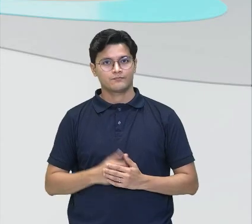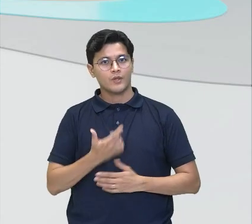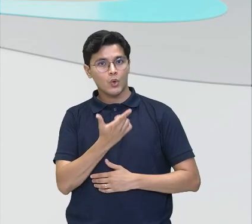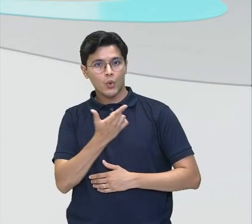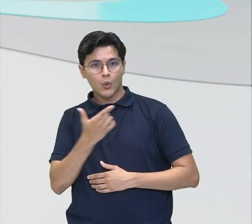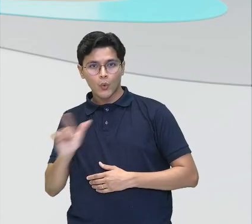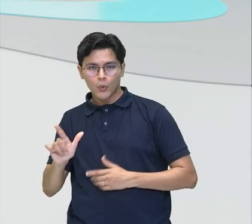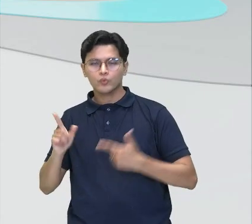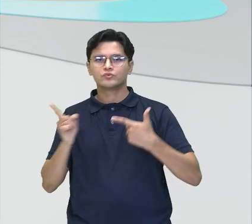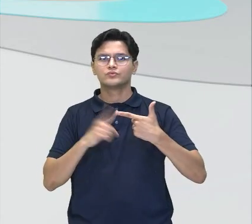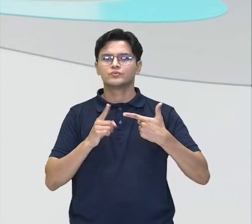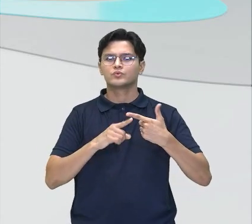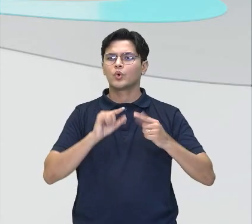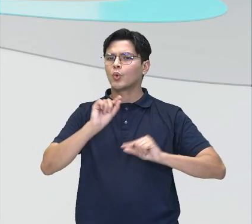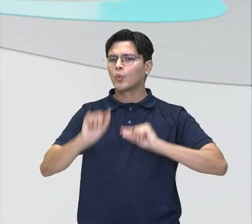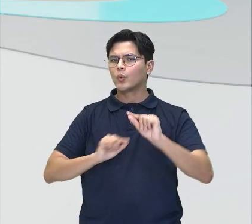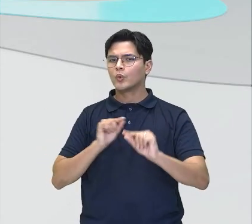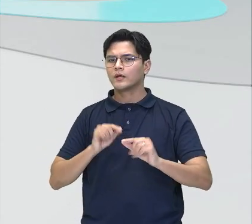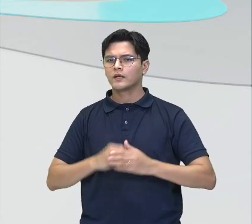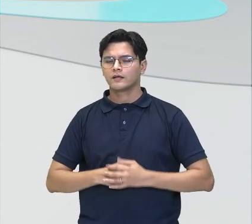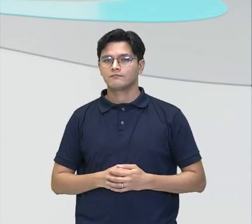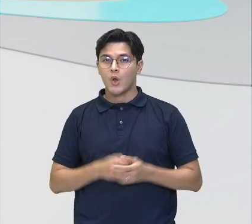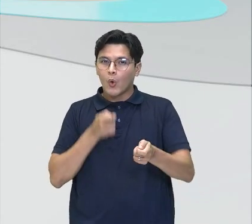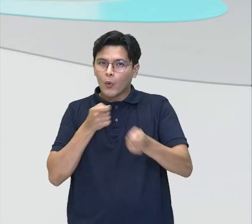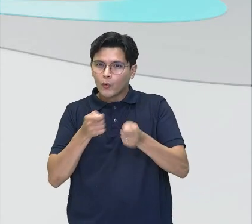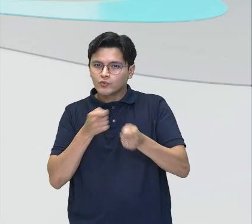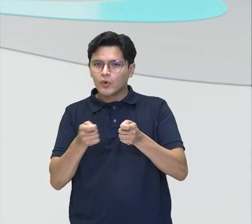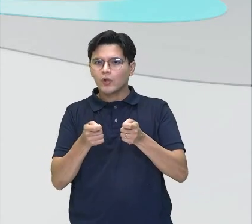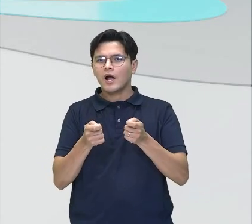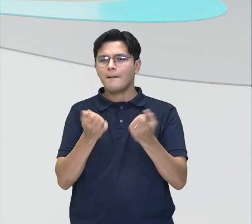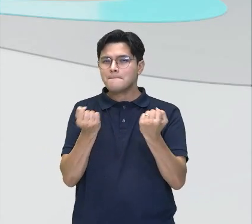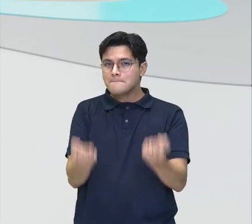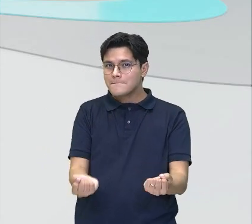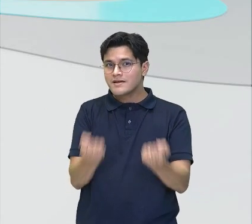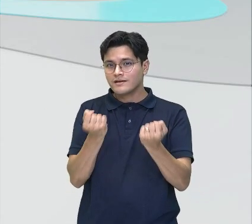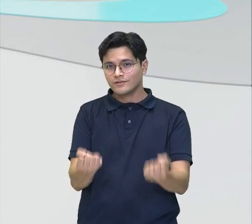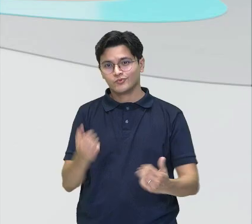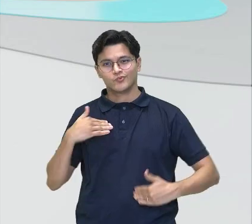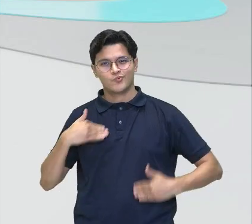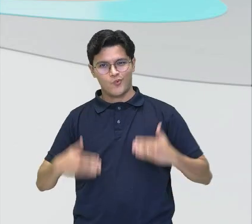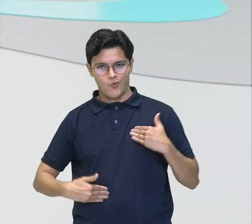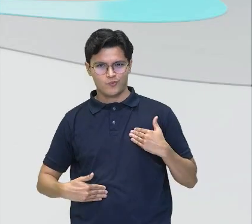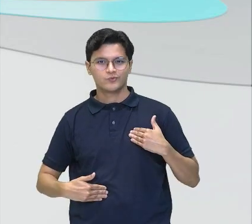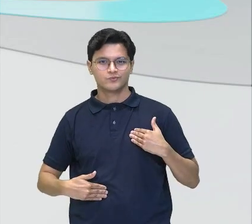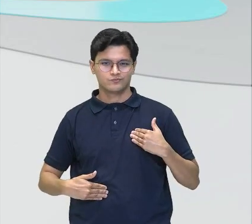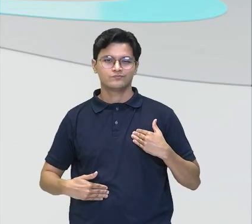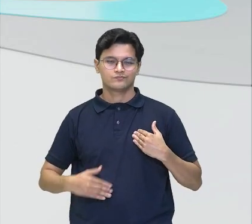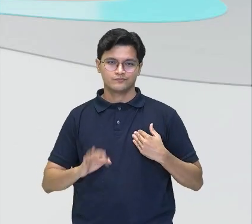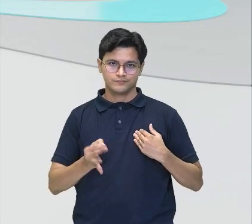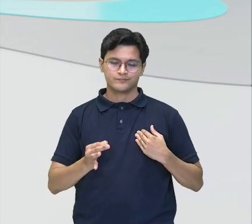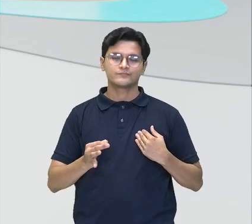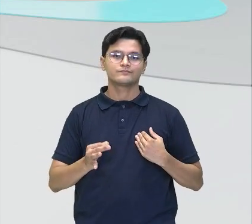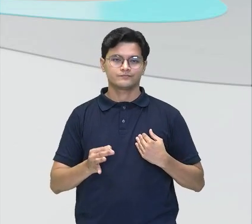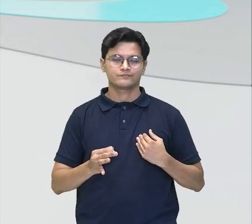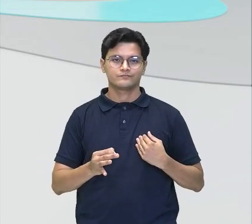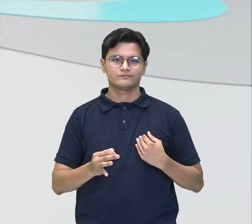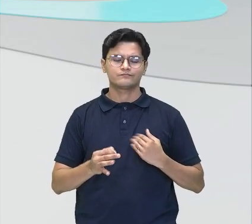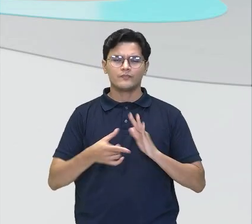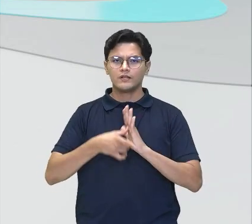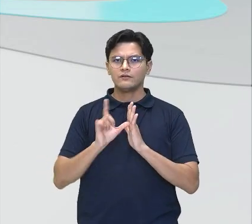é a manutenção do peso. Eu preciso manter o peso ideal. E aí eu falei em dado momento